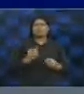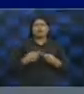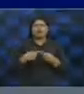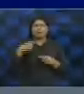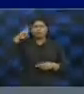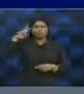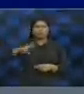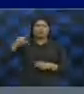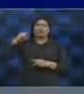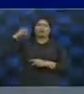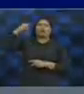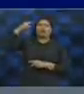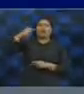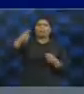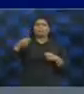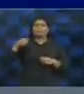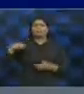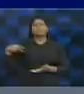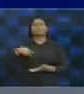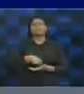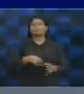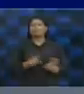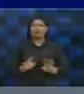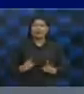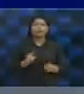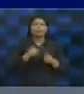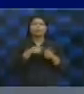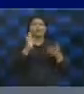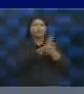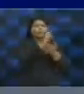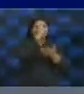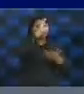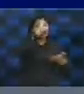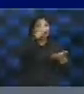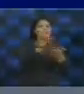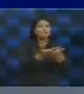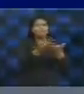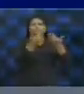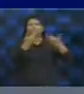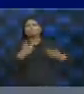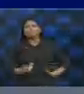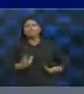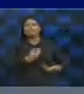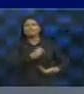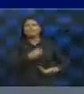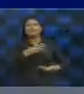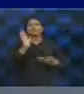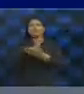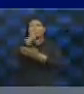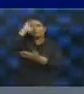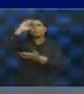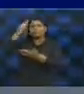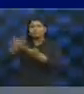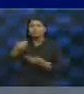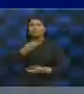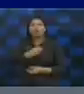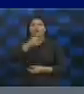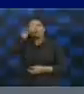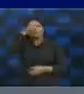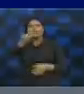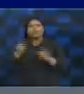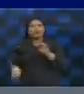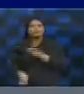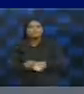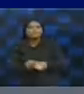por milhares de pessoas que acreditaram nessa história, que acreditaram nessa vida de combate à corrupção, nessa vida de independência, nessa